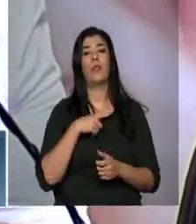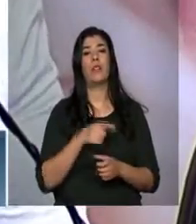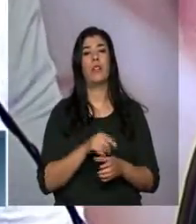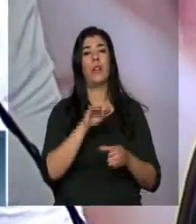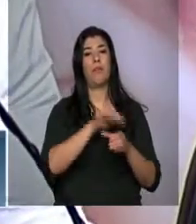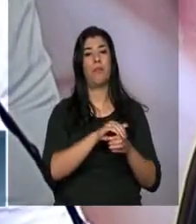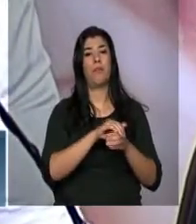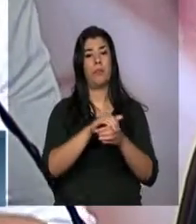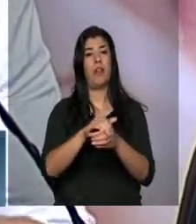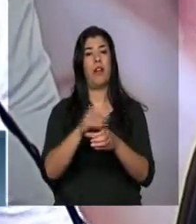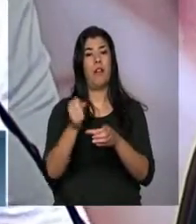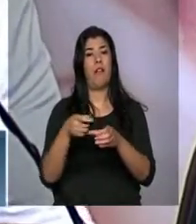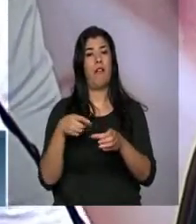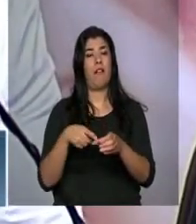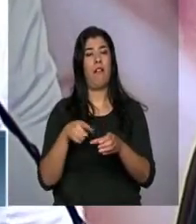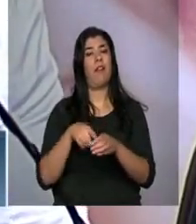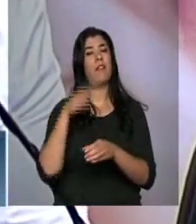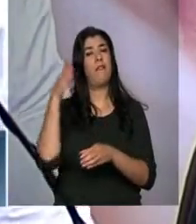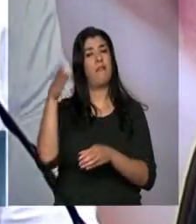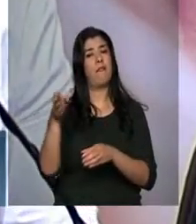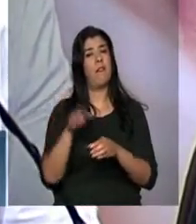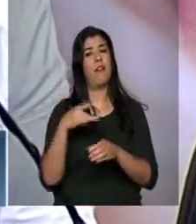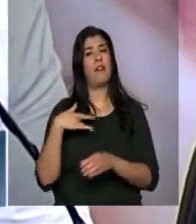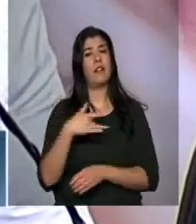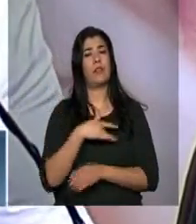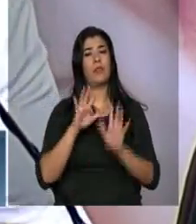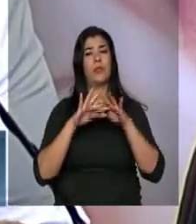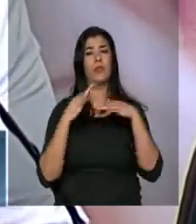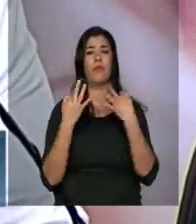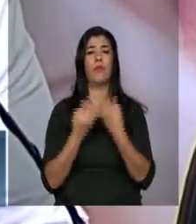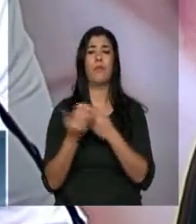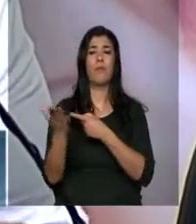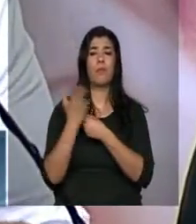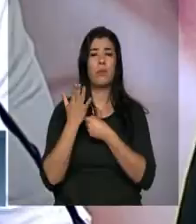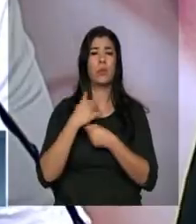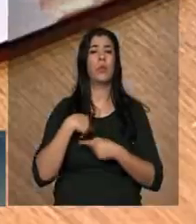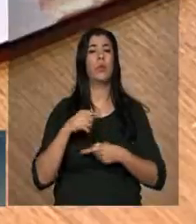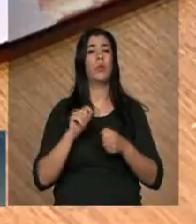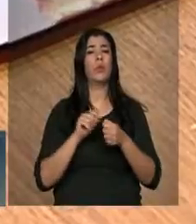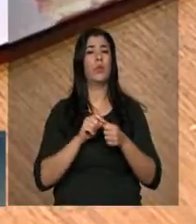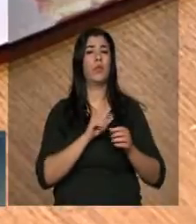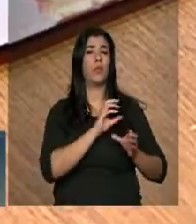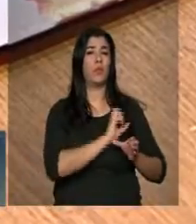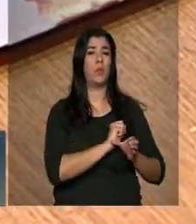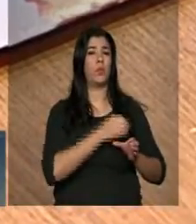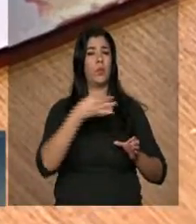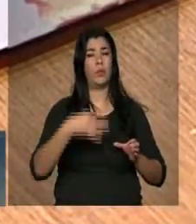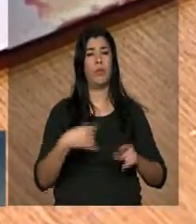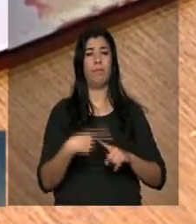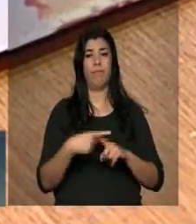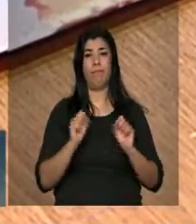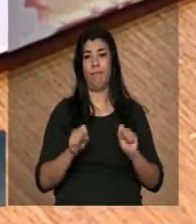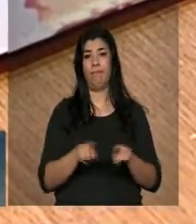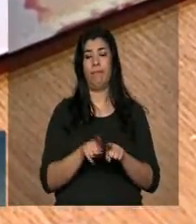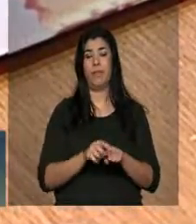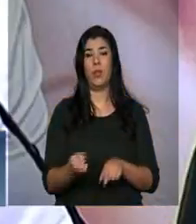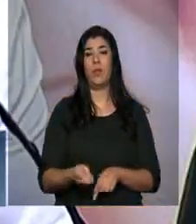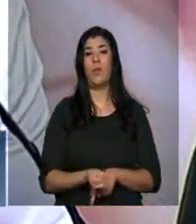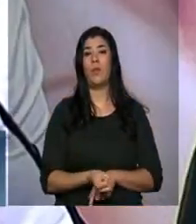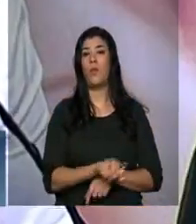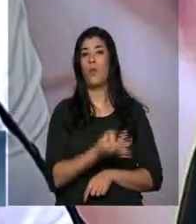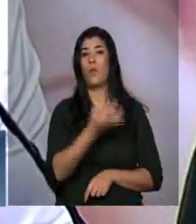unidades de saúde da família, pedir orientação para fazer a coleta de maneira mais adequada, para que maior